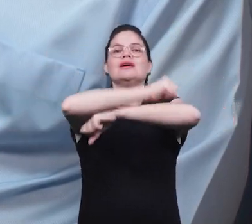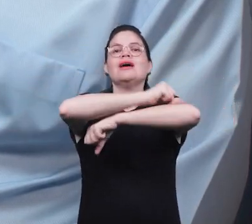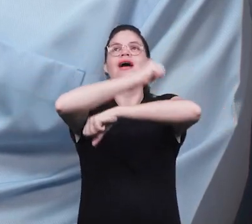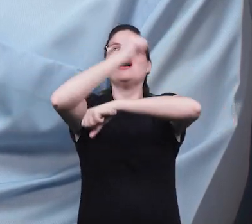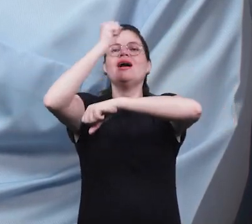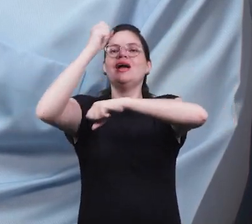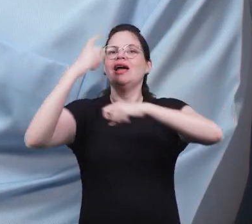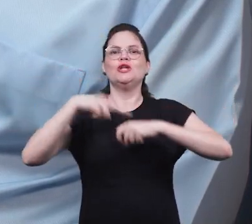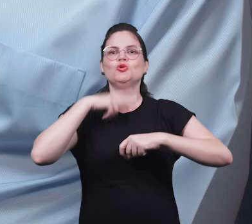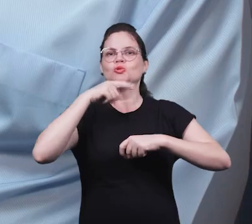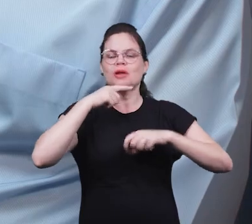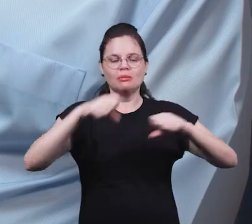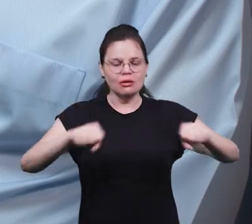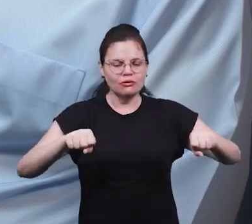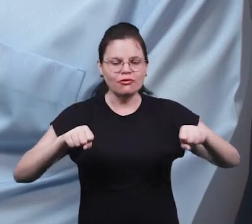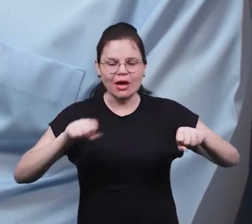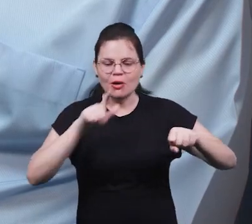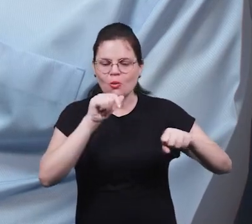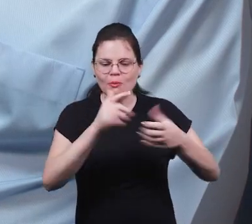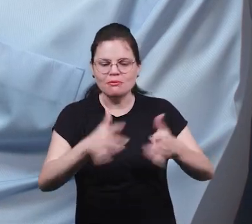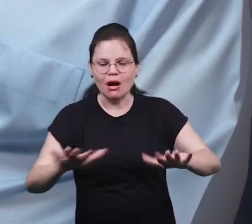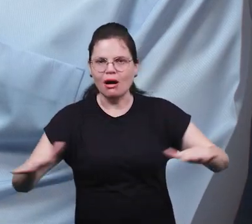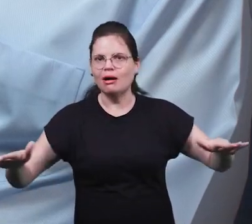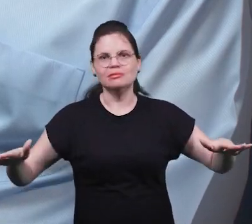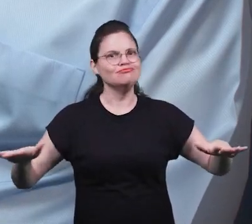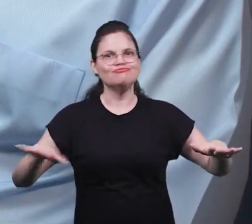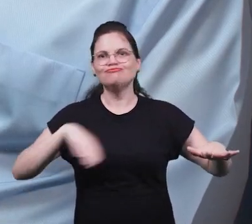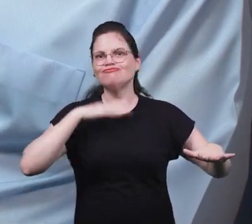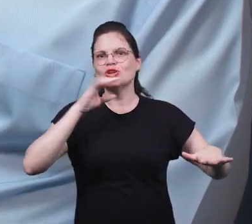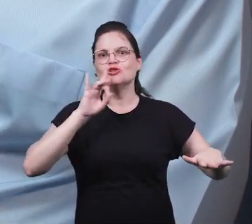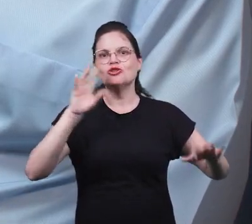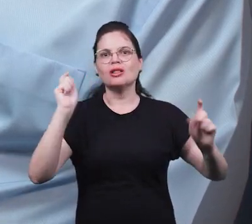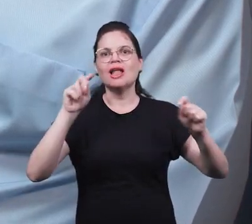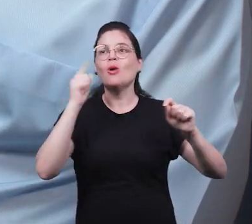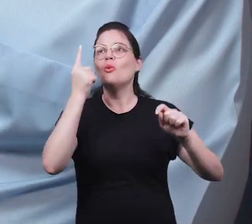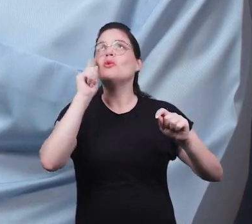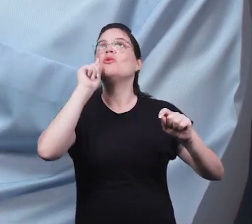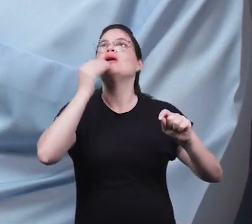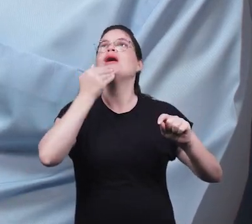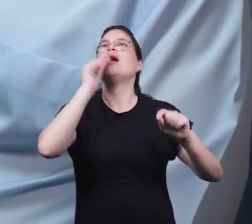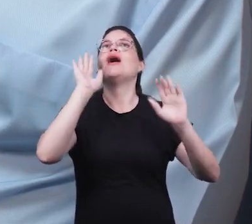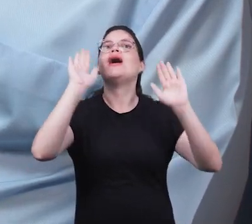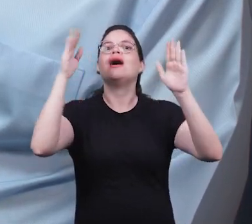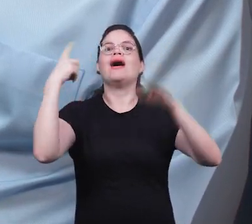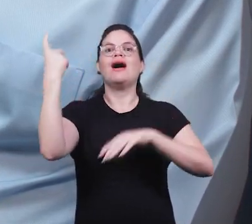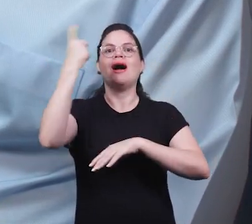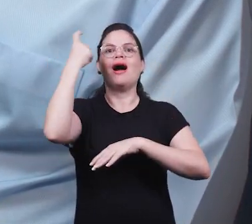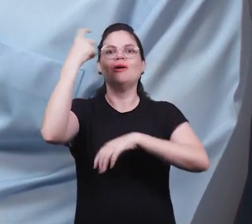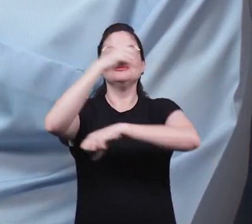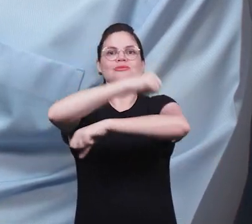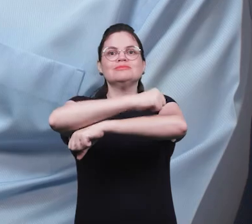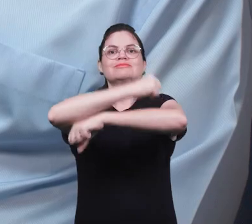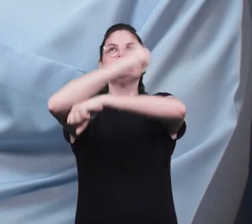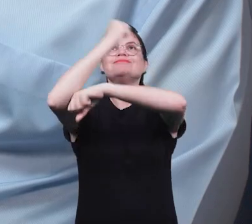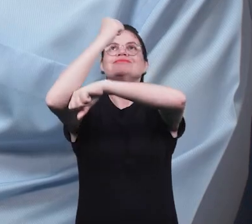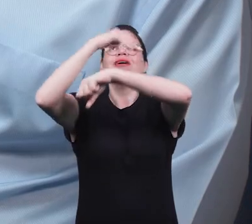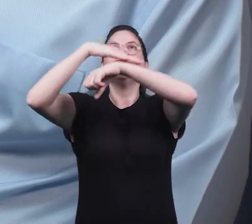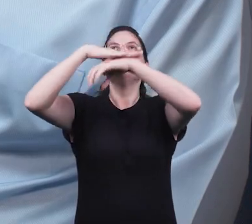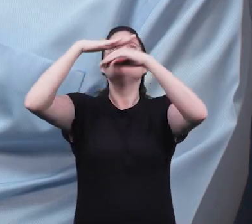Essa janela estava no alto. Ele só podia olhar para o alto. Glória a Deus. Ele só podia olhar para